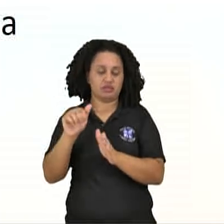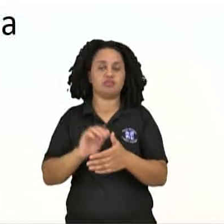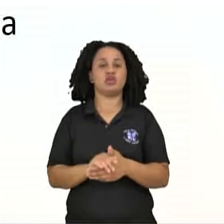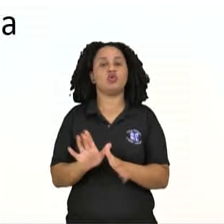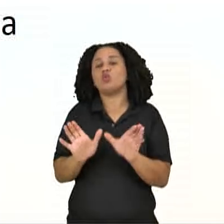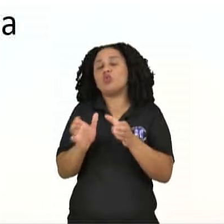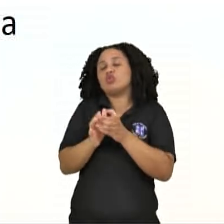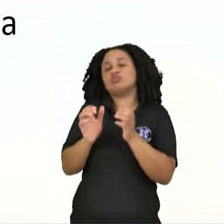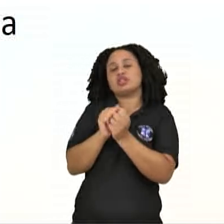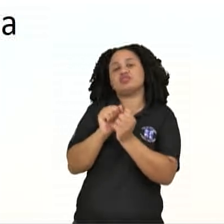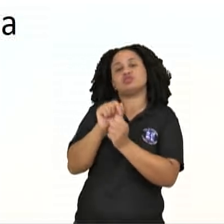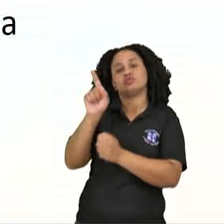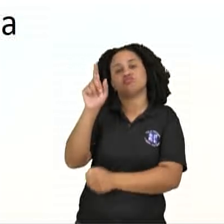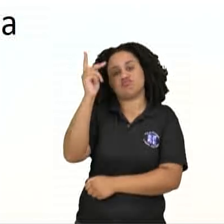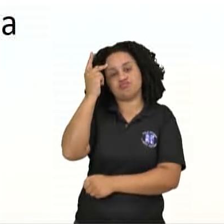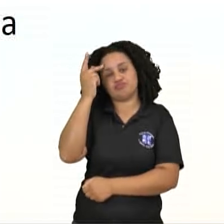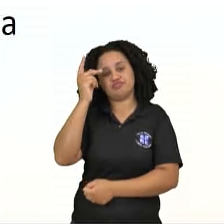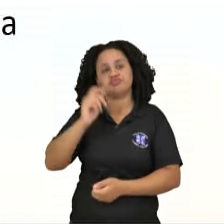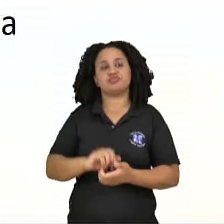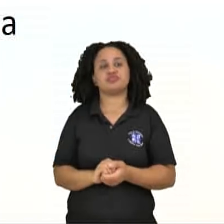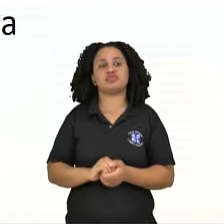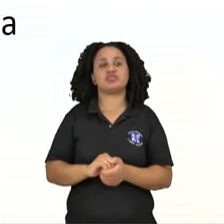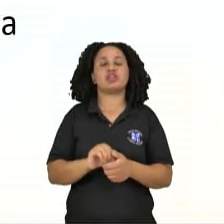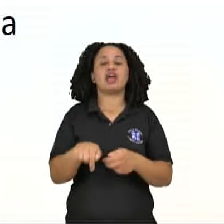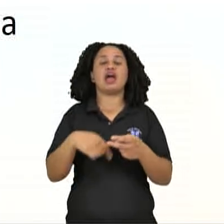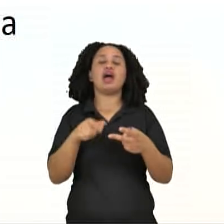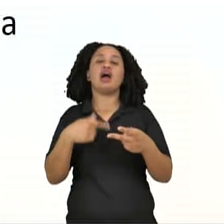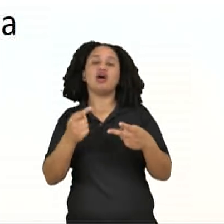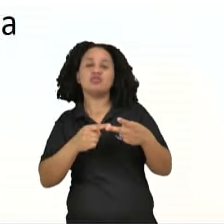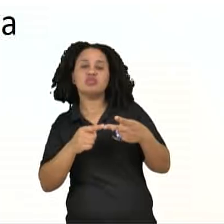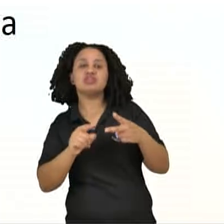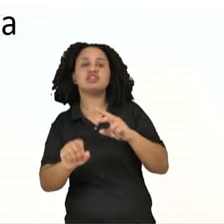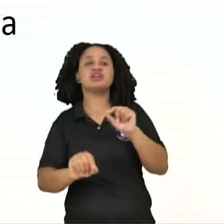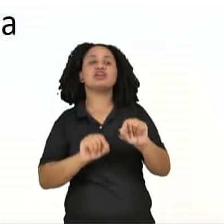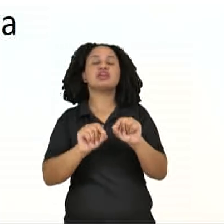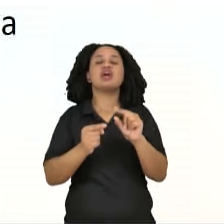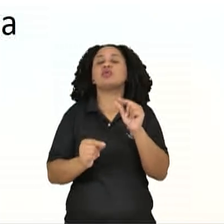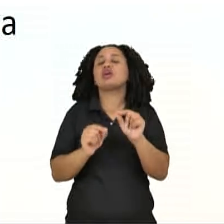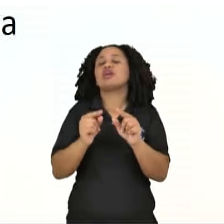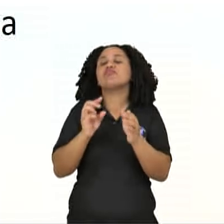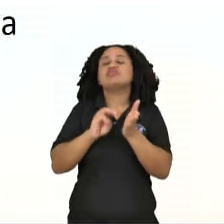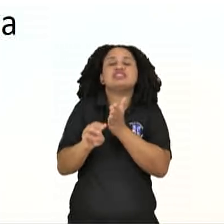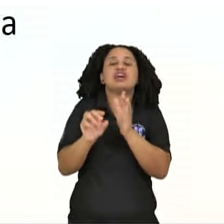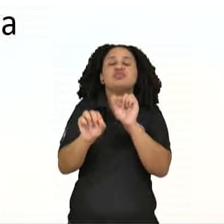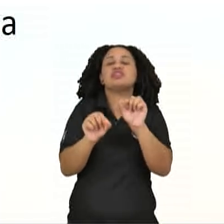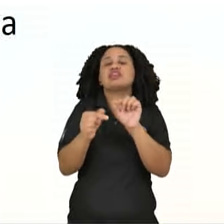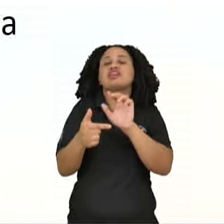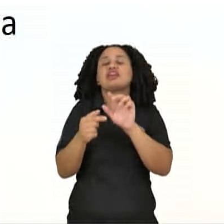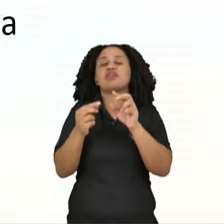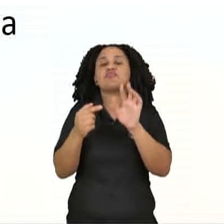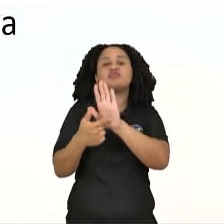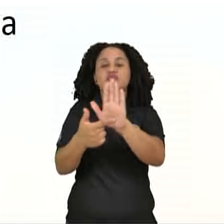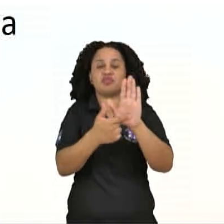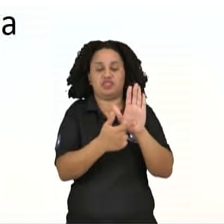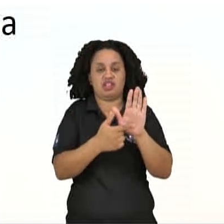lembrar a ideia de rompimento, tentativas de rompimento, um herói nacional, a construção de um herói,